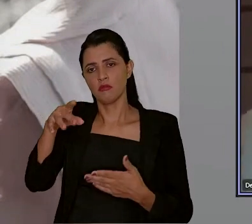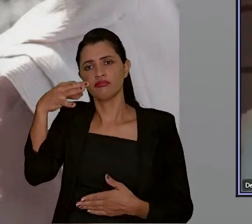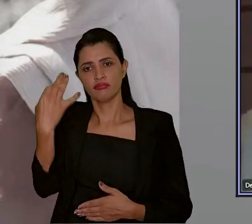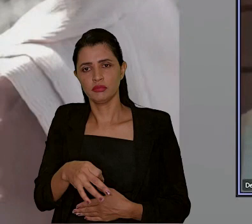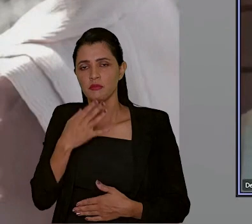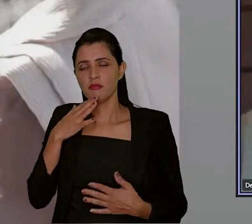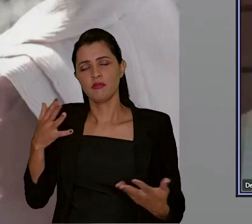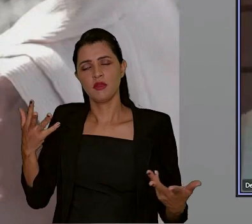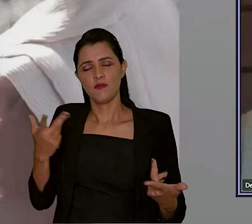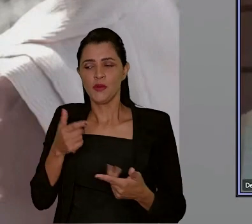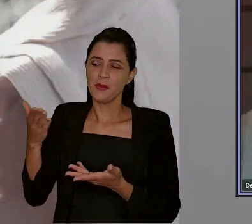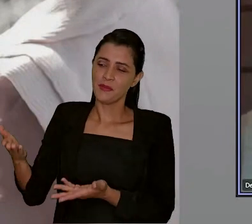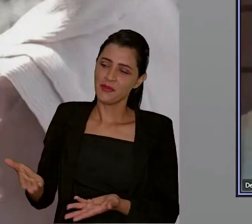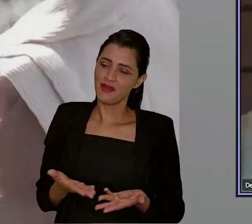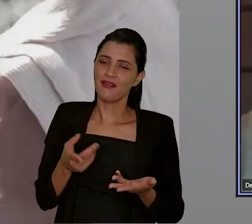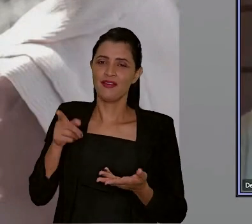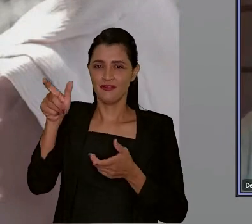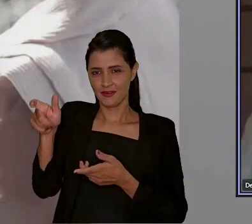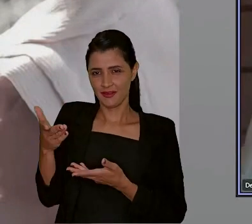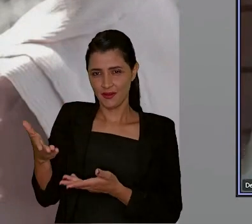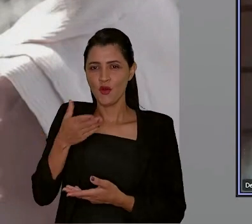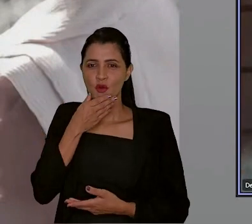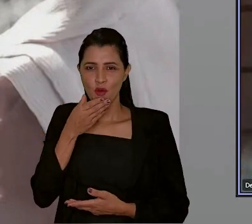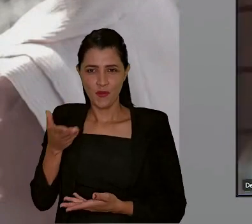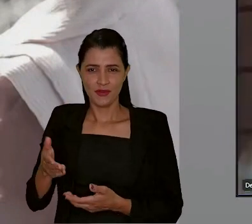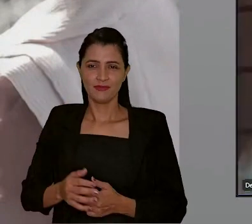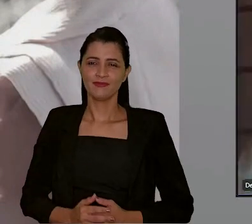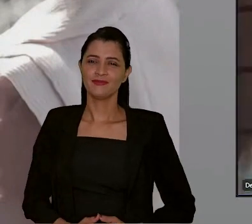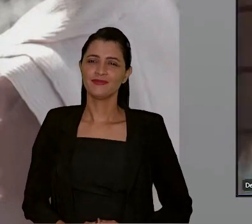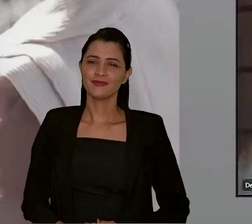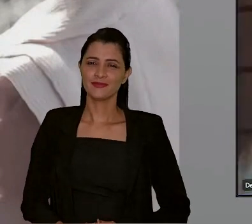excepcional. Com a palavra, então, desembargador Guilherme Calmon.